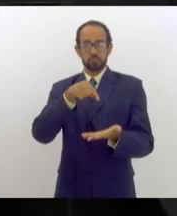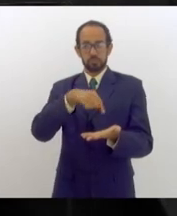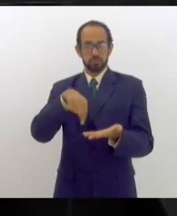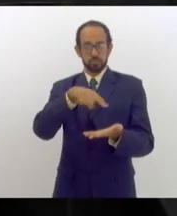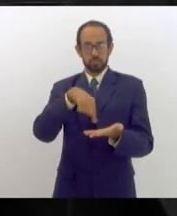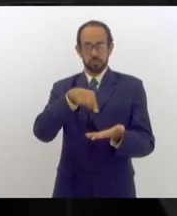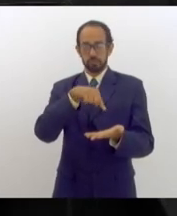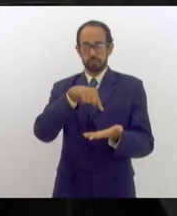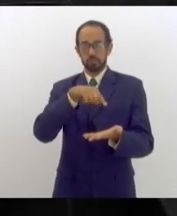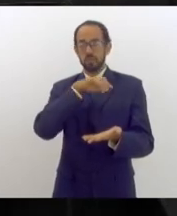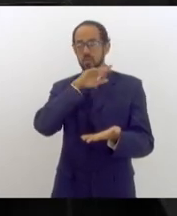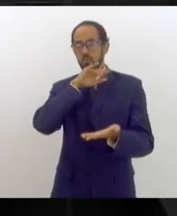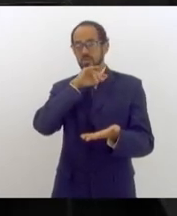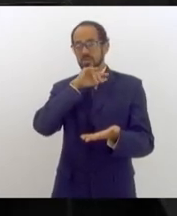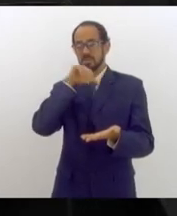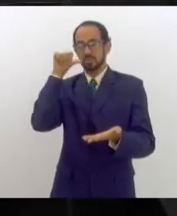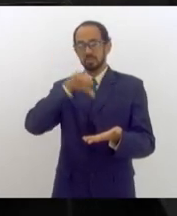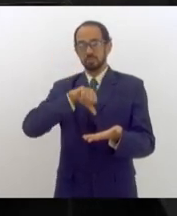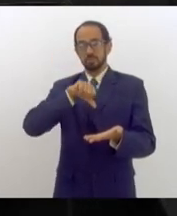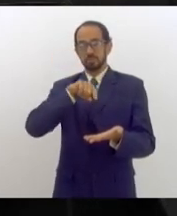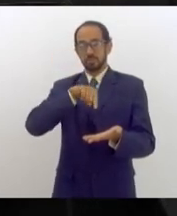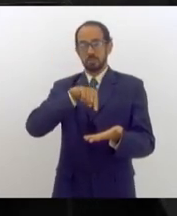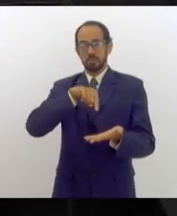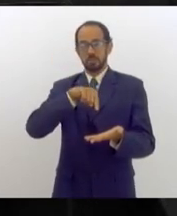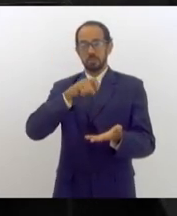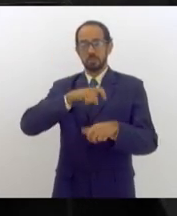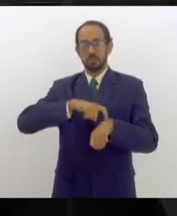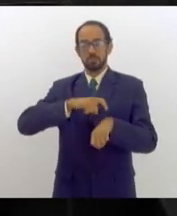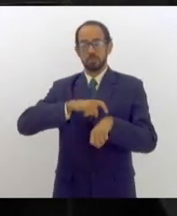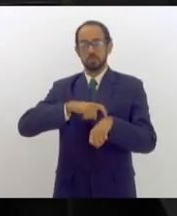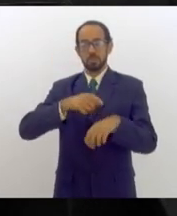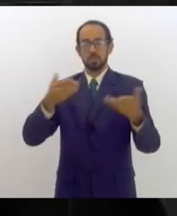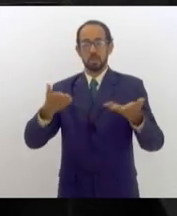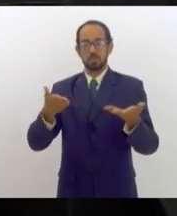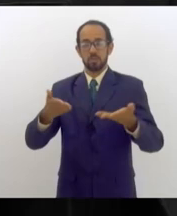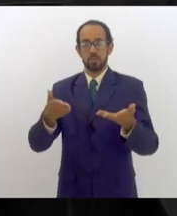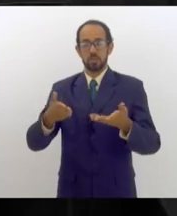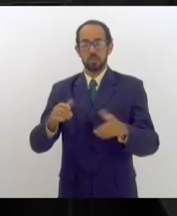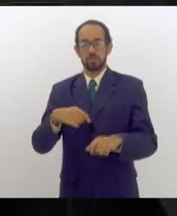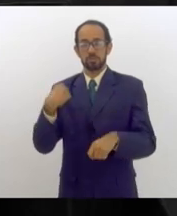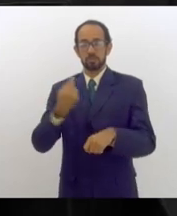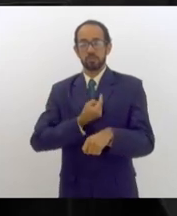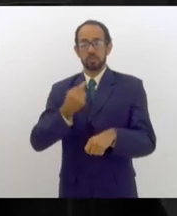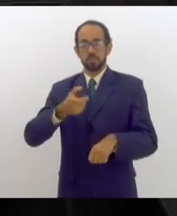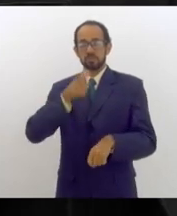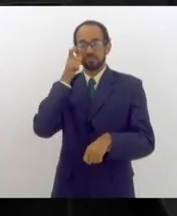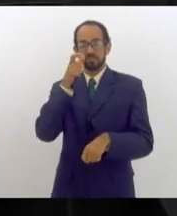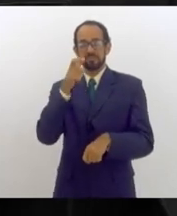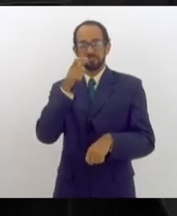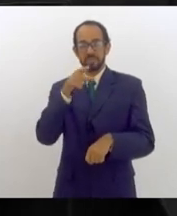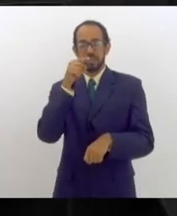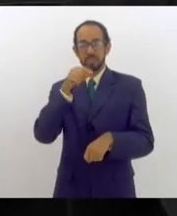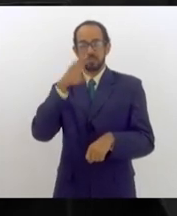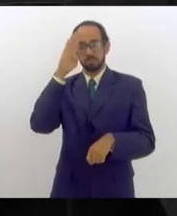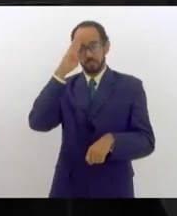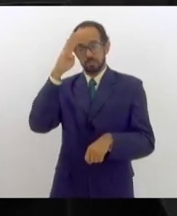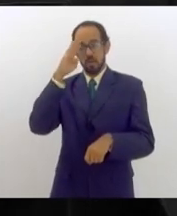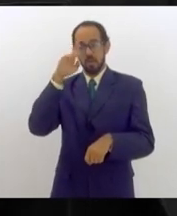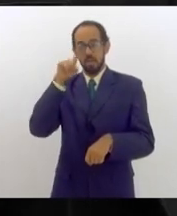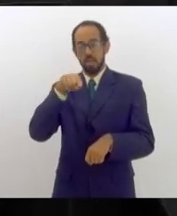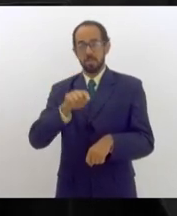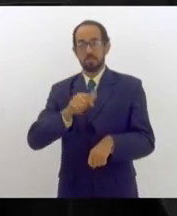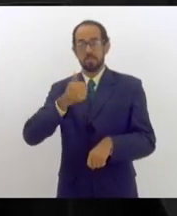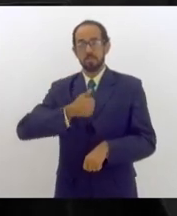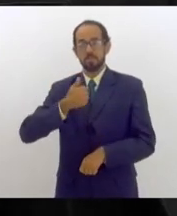bem mas nesse momento agora o que que chama mais atenção primeiro